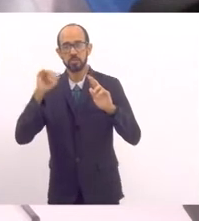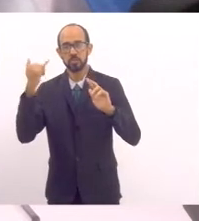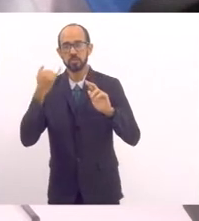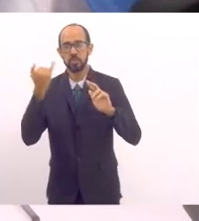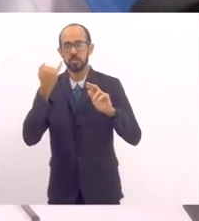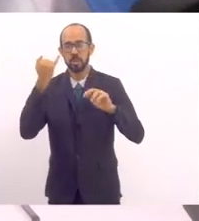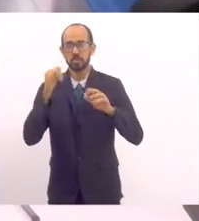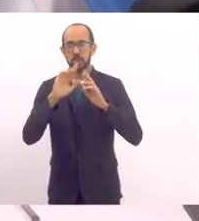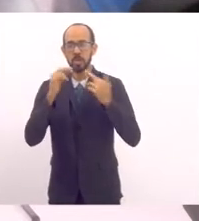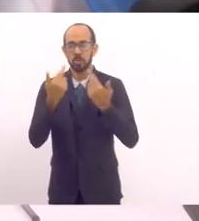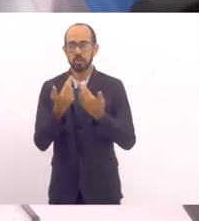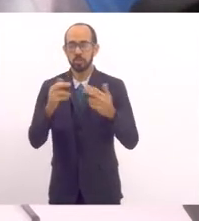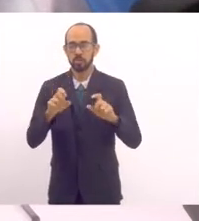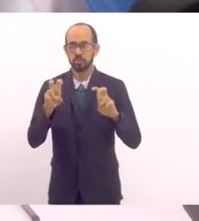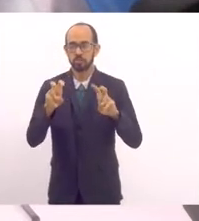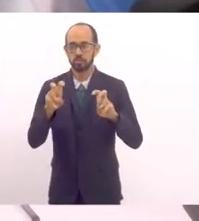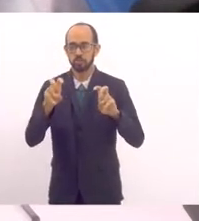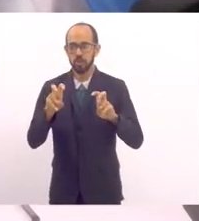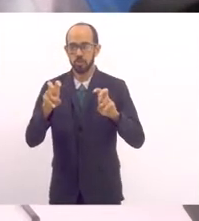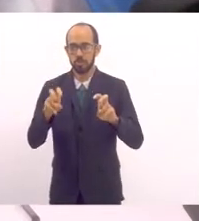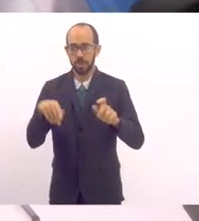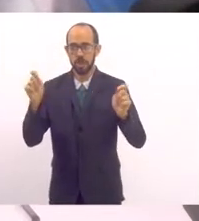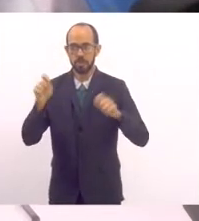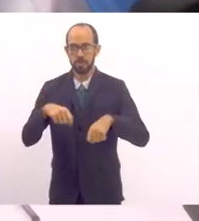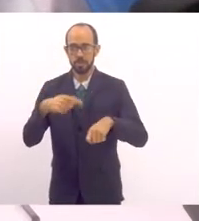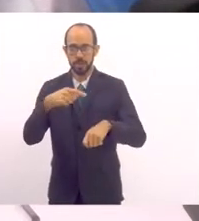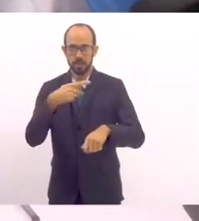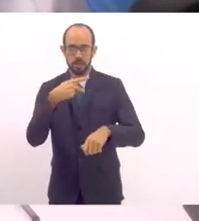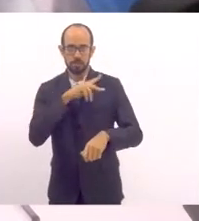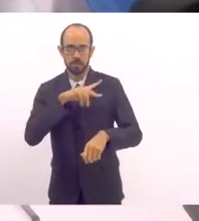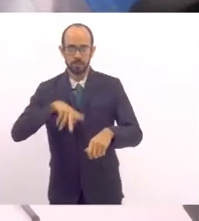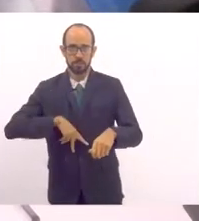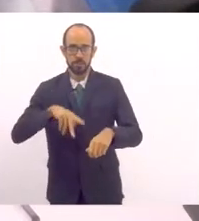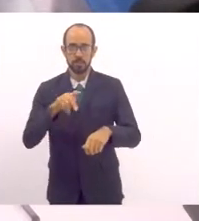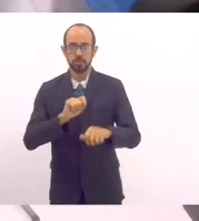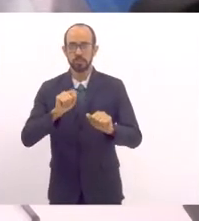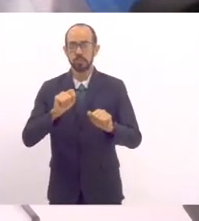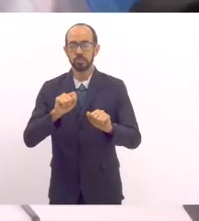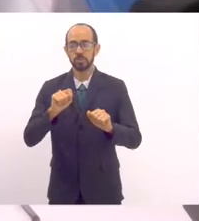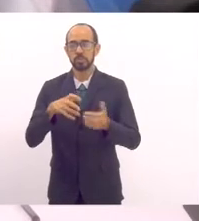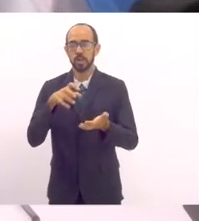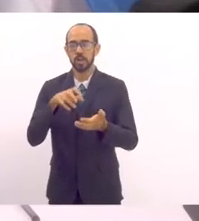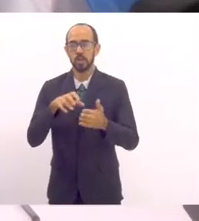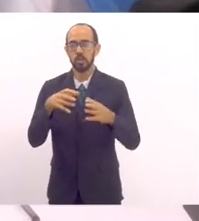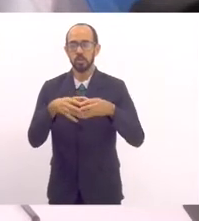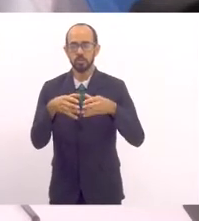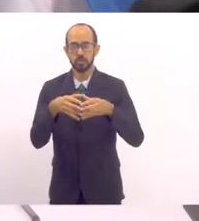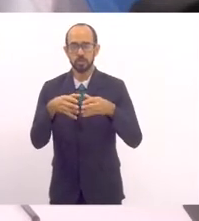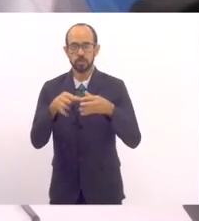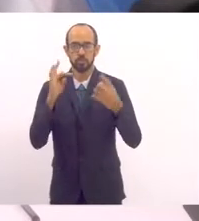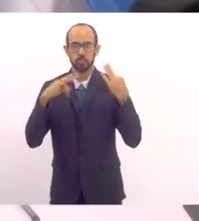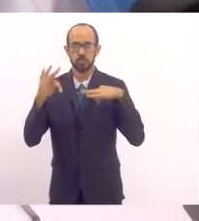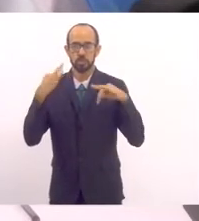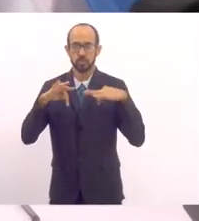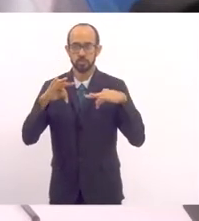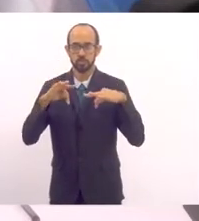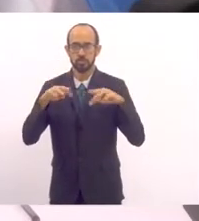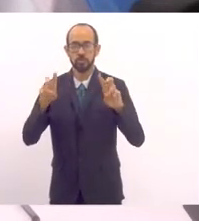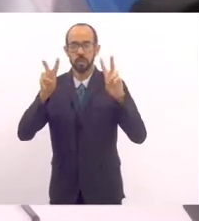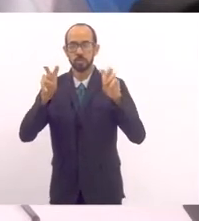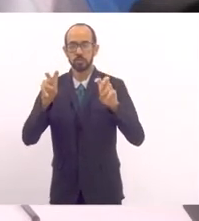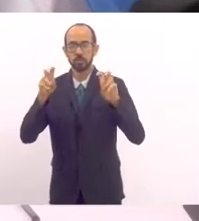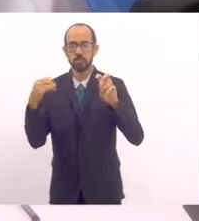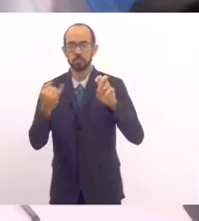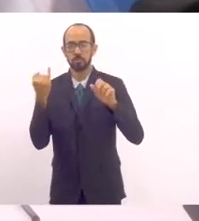sobre a condução competente da presidente da Comissão de Turismo da Alerj, a deputada Lana Passos, quando temas relevantes do